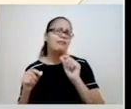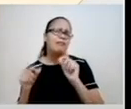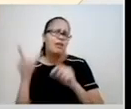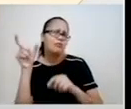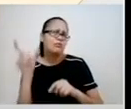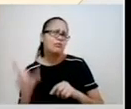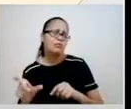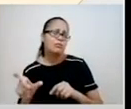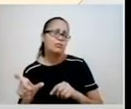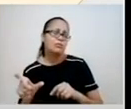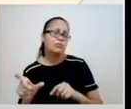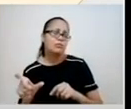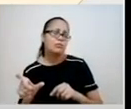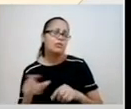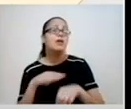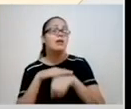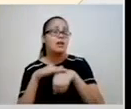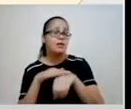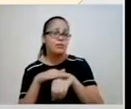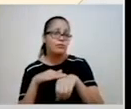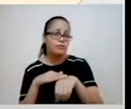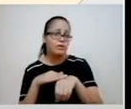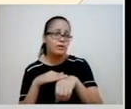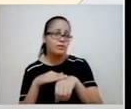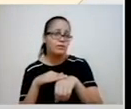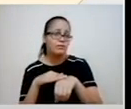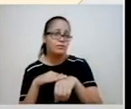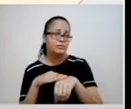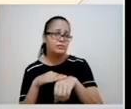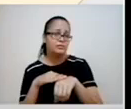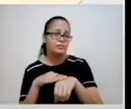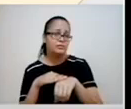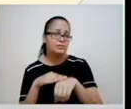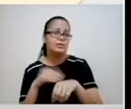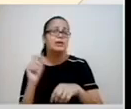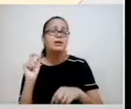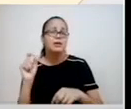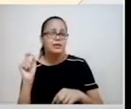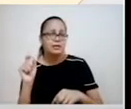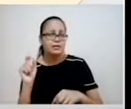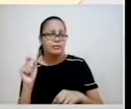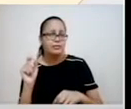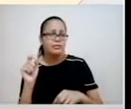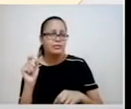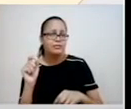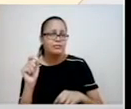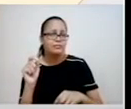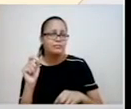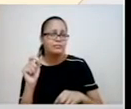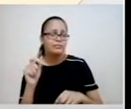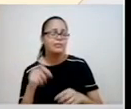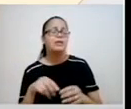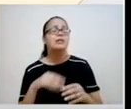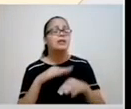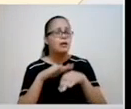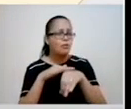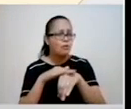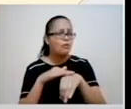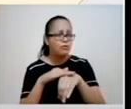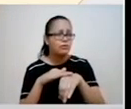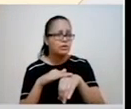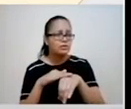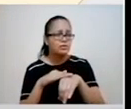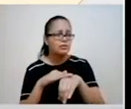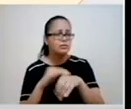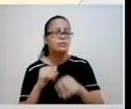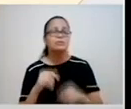Os interlocutores numa conversa são os participantes dessa conversa, os dois que estão ouvindo. E cada um, quem é o